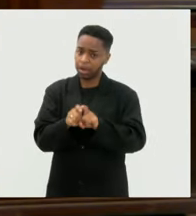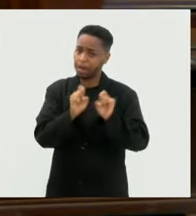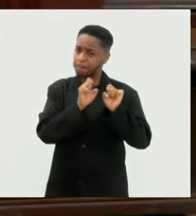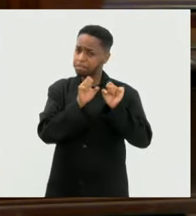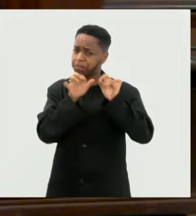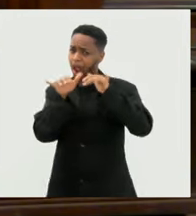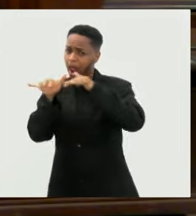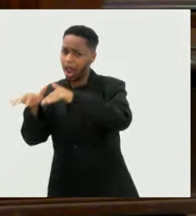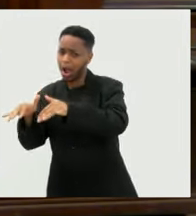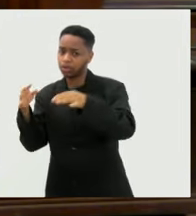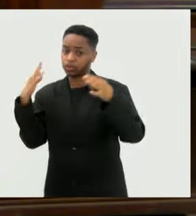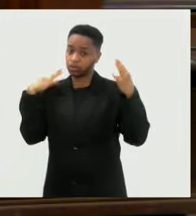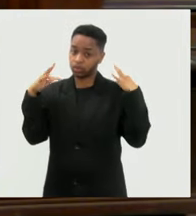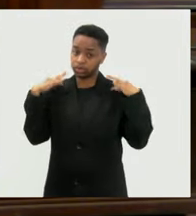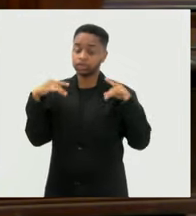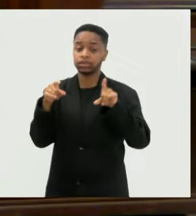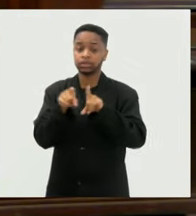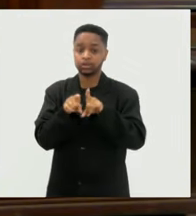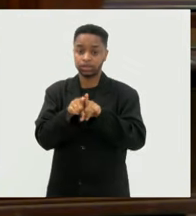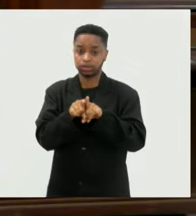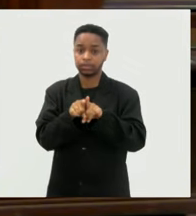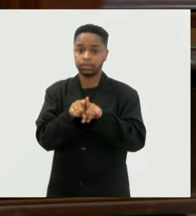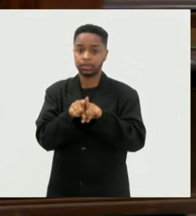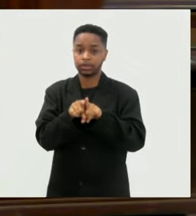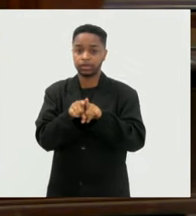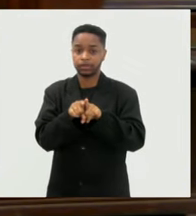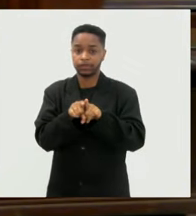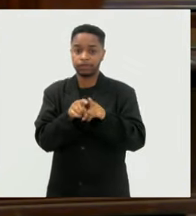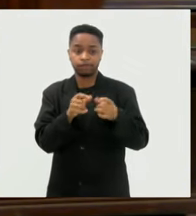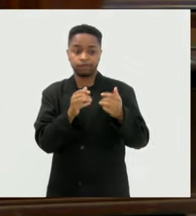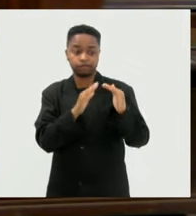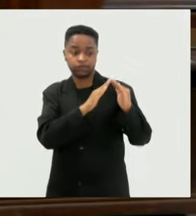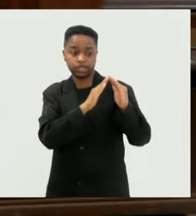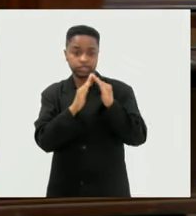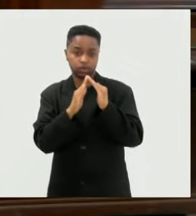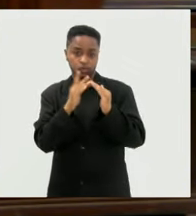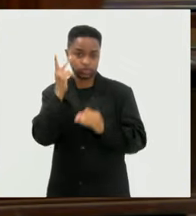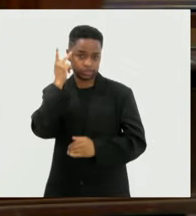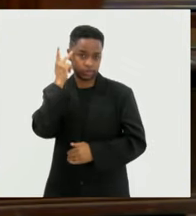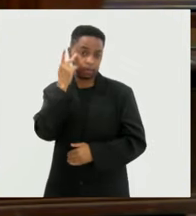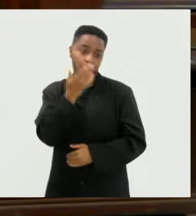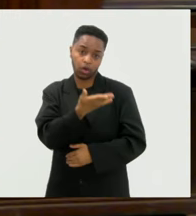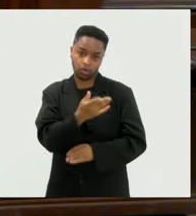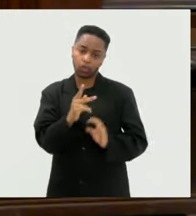também no nosso estado co-irmão aqui, São Paulo.